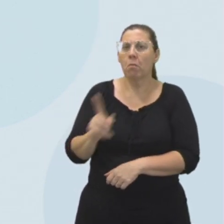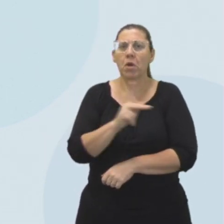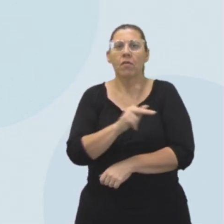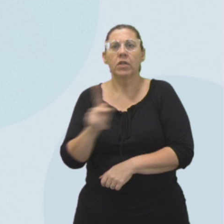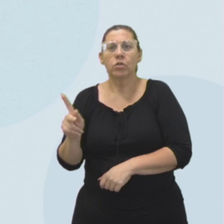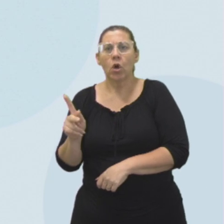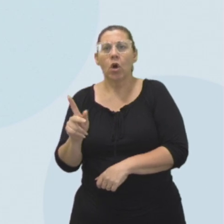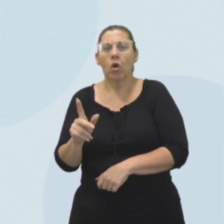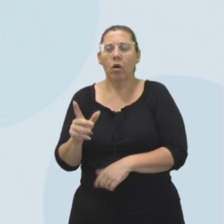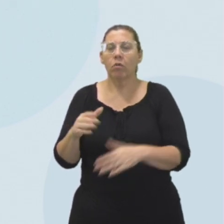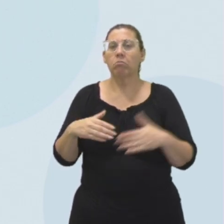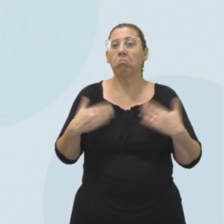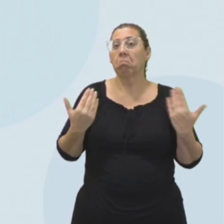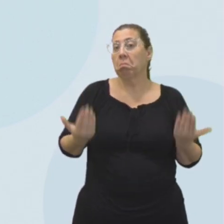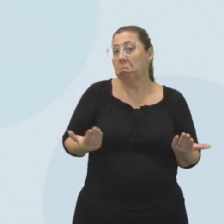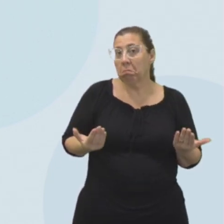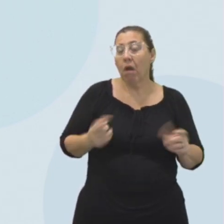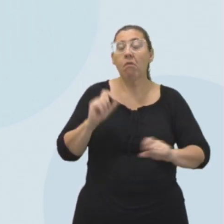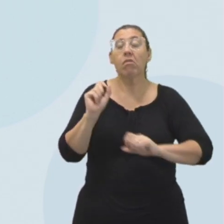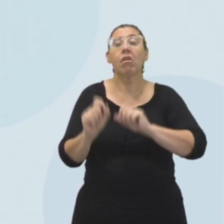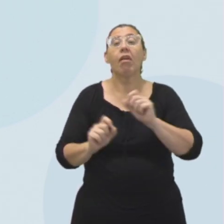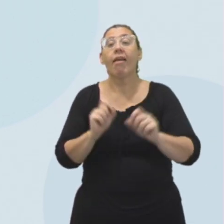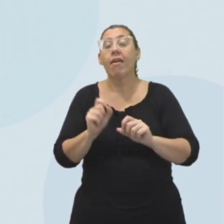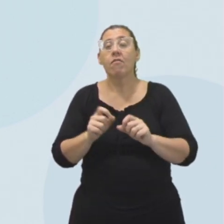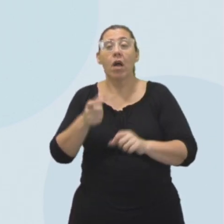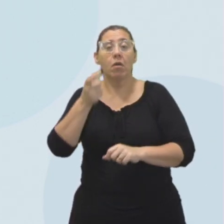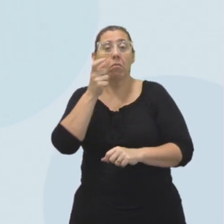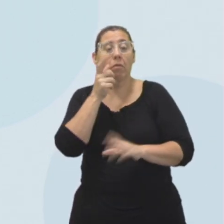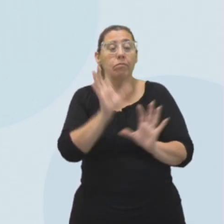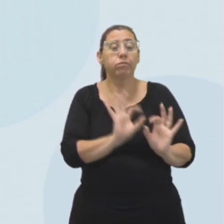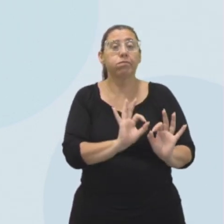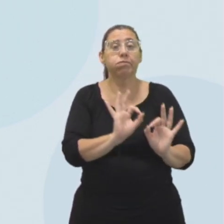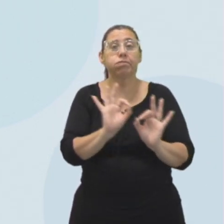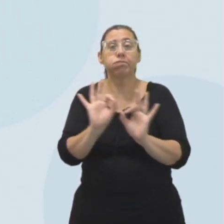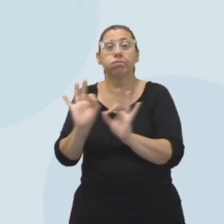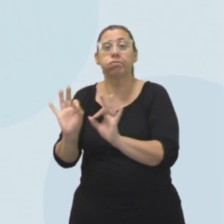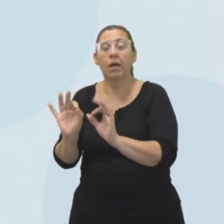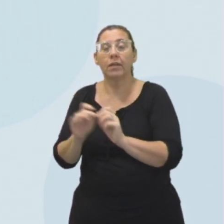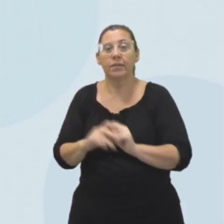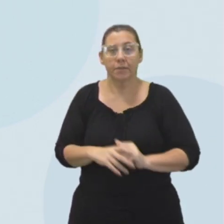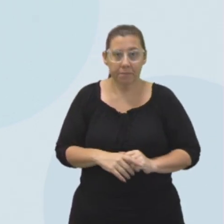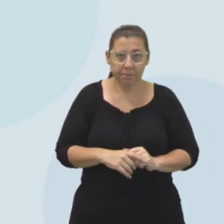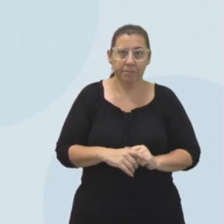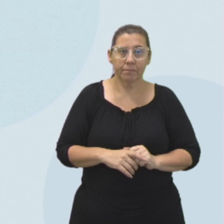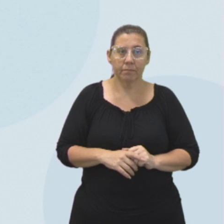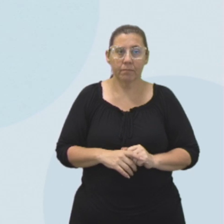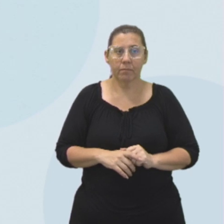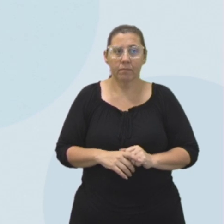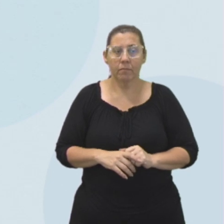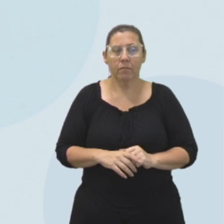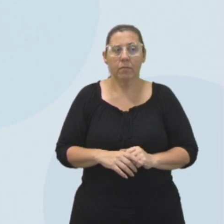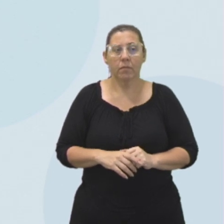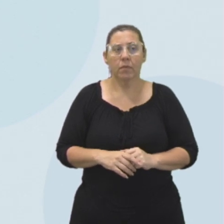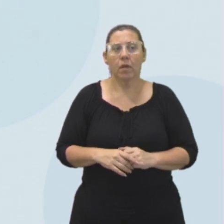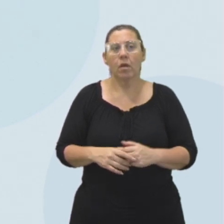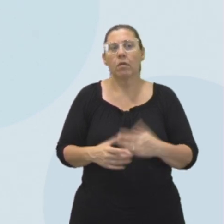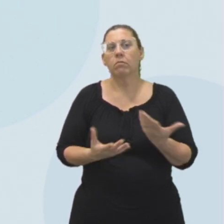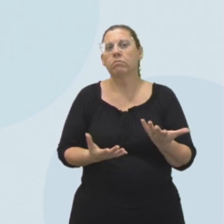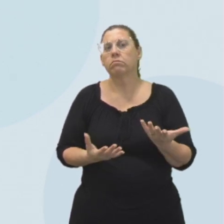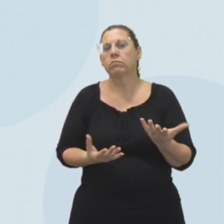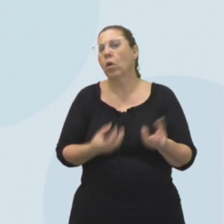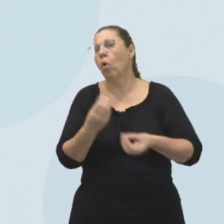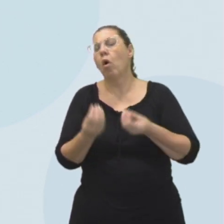são os técnicos da SEDUC, quem é o público que vocês desejam atingir. E como gravar, né? Como gravar? Vou